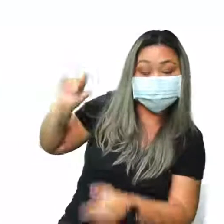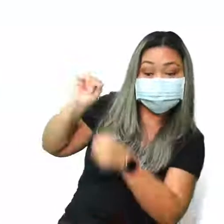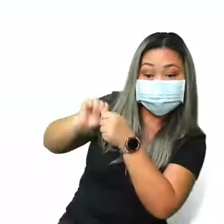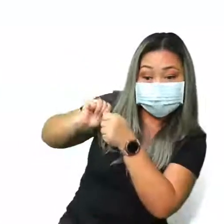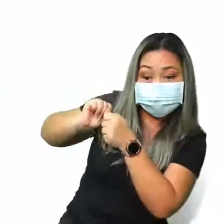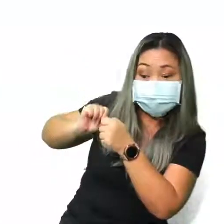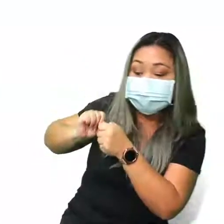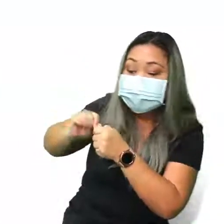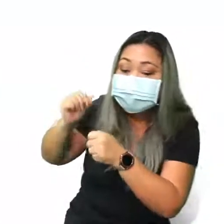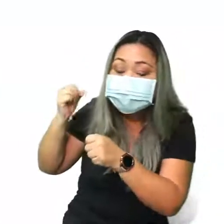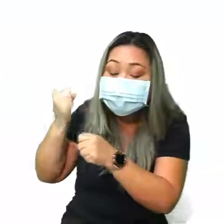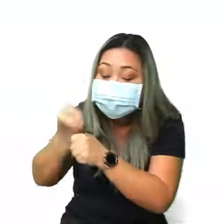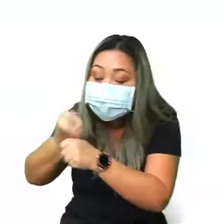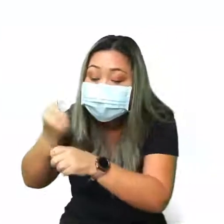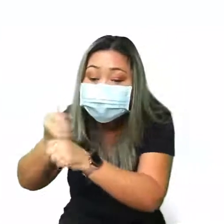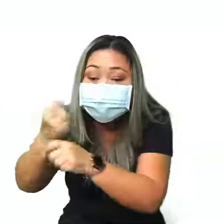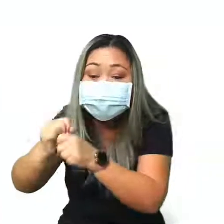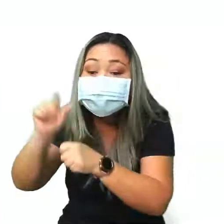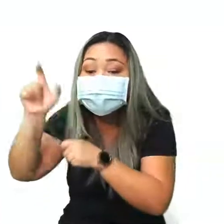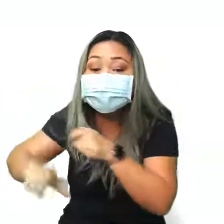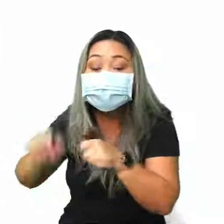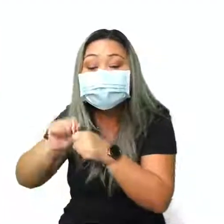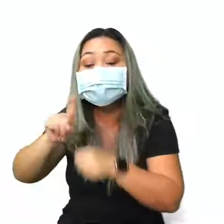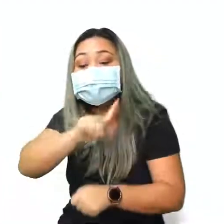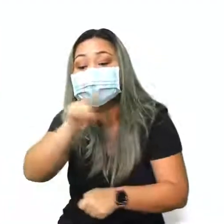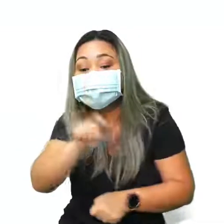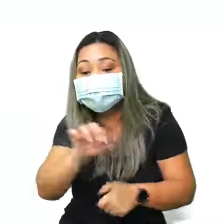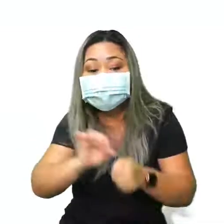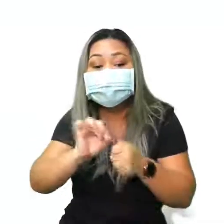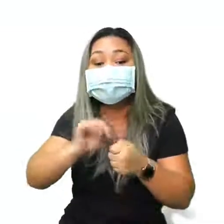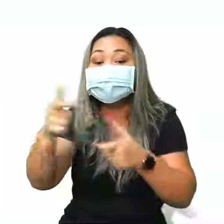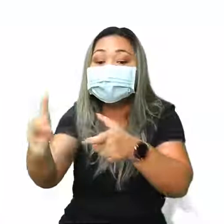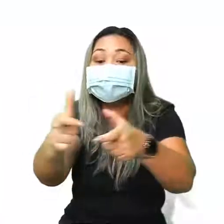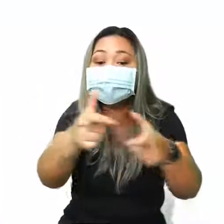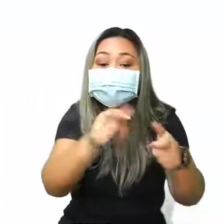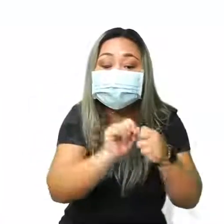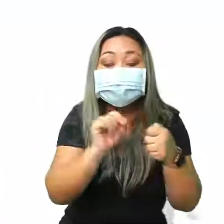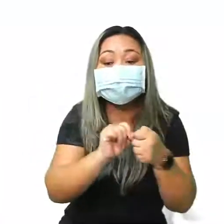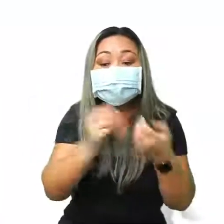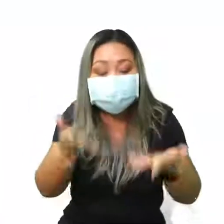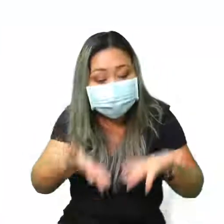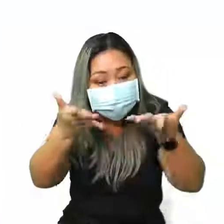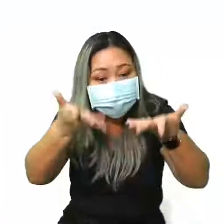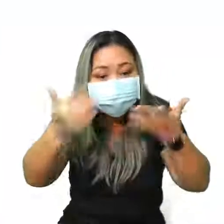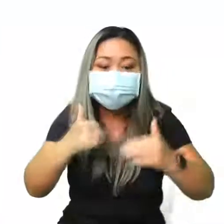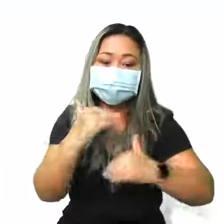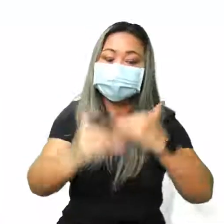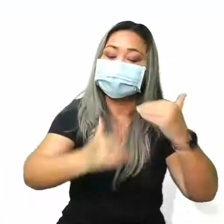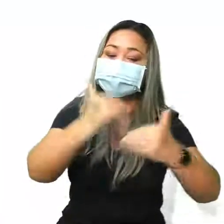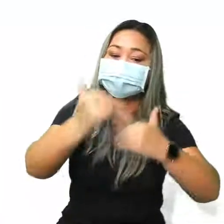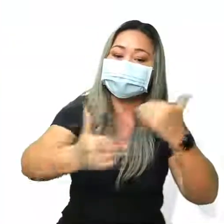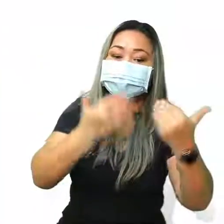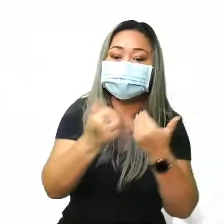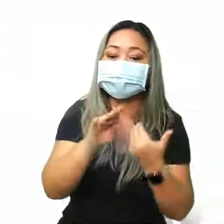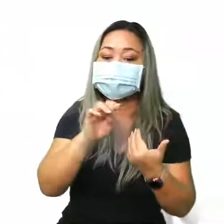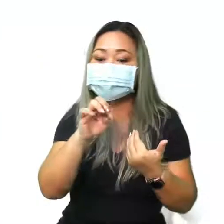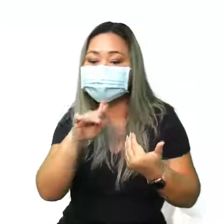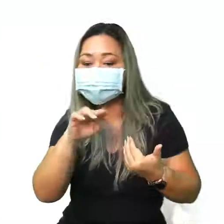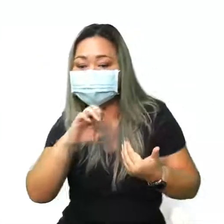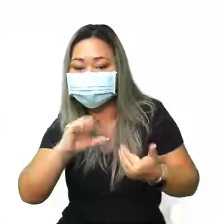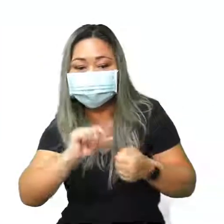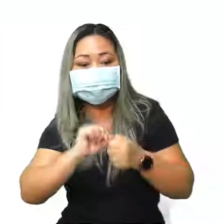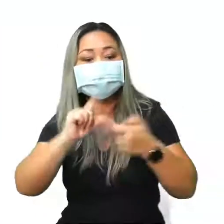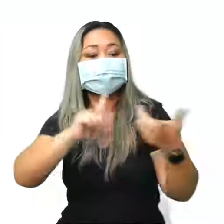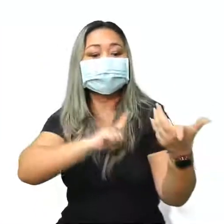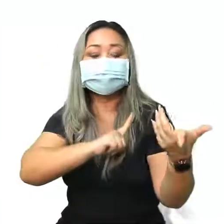são construídos pelo homem, utilizados em zoológicos ou em lugares para promover o desenvolvimento de uma espécie